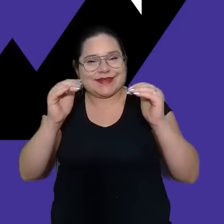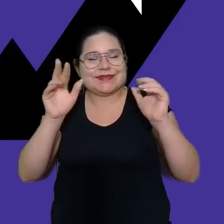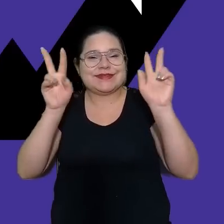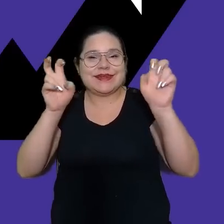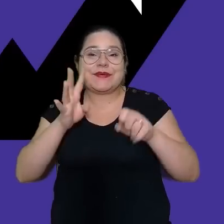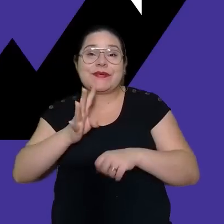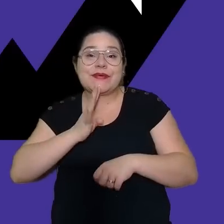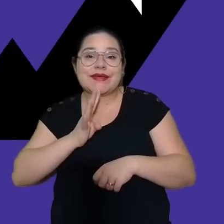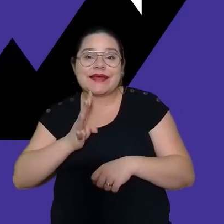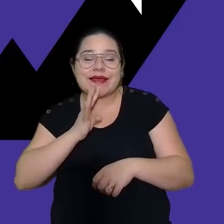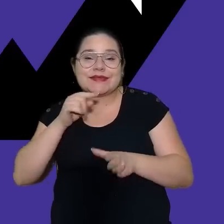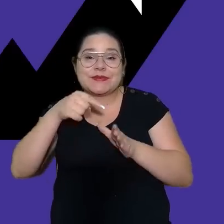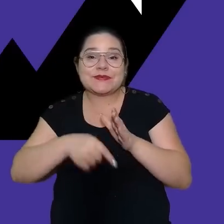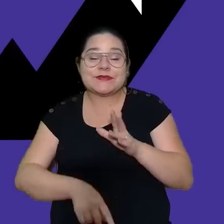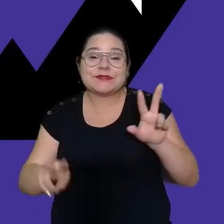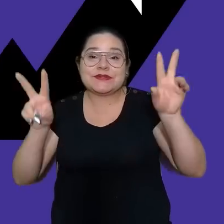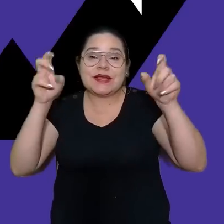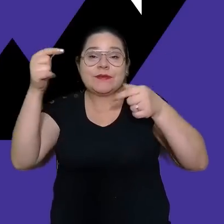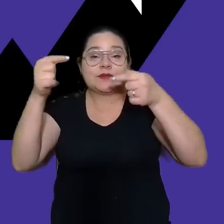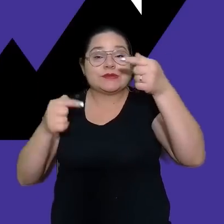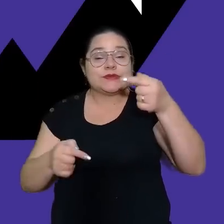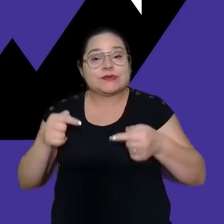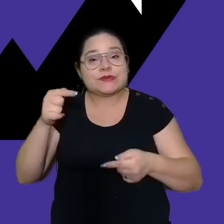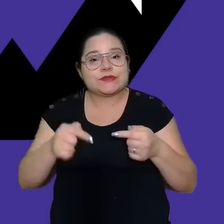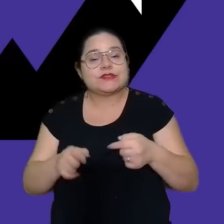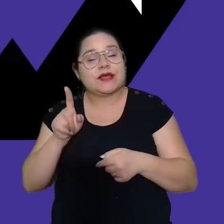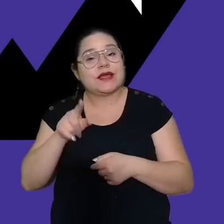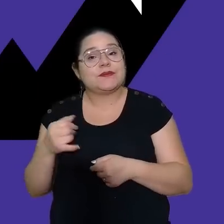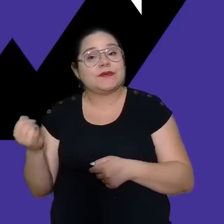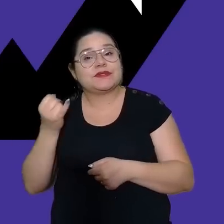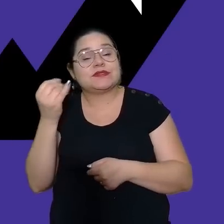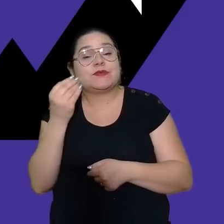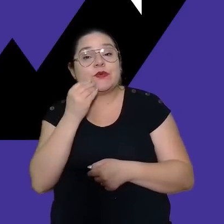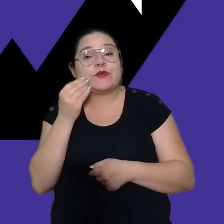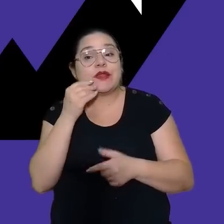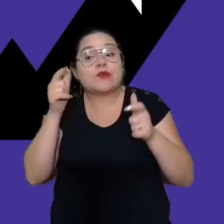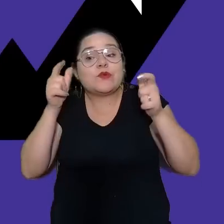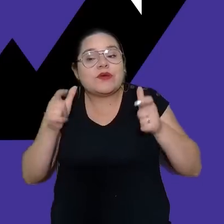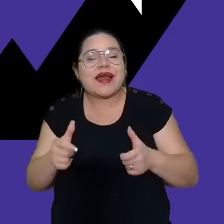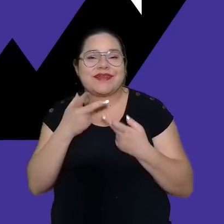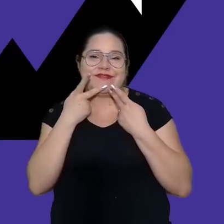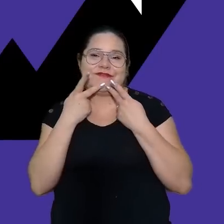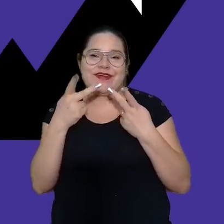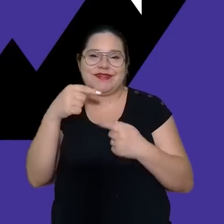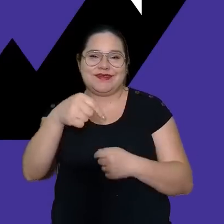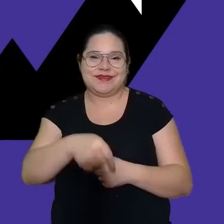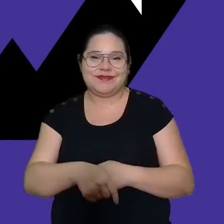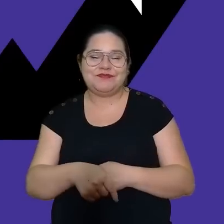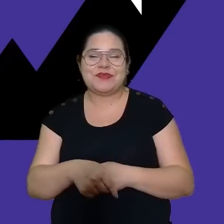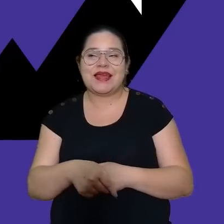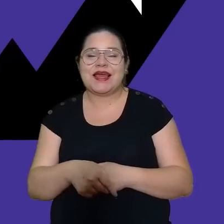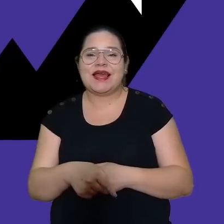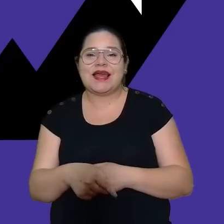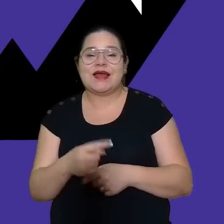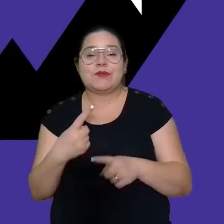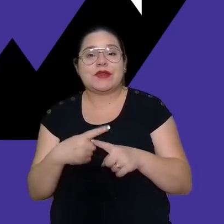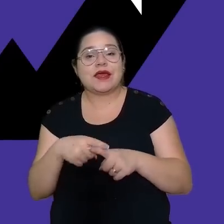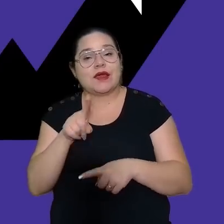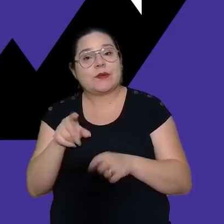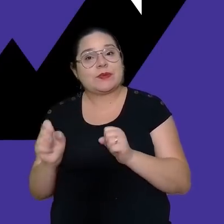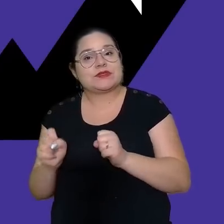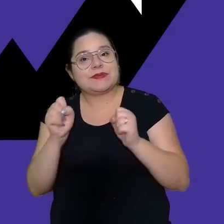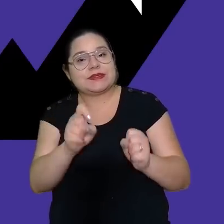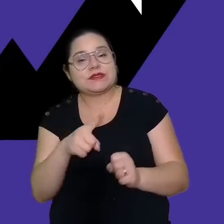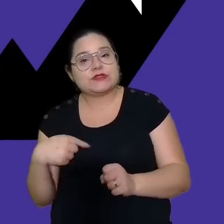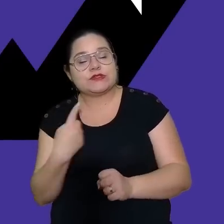realmente possam ter esse espaço, né? Agradecemos por ter esse espaço que é uma possibilidade da gente esclarecer